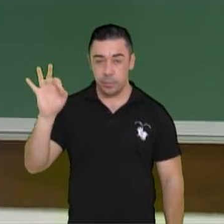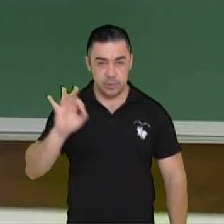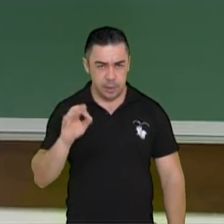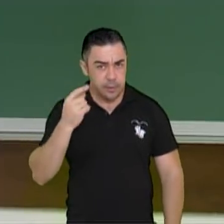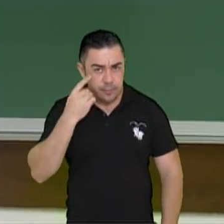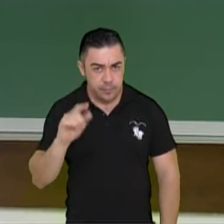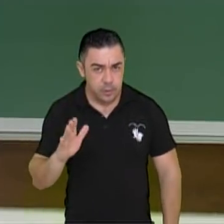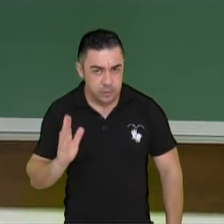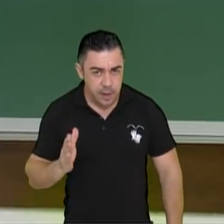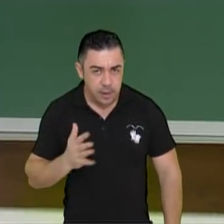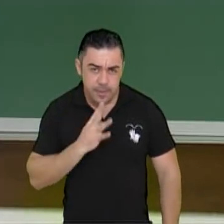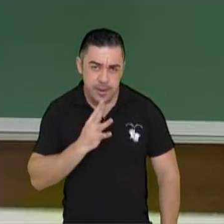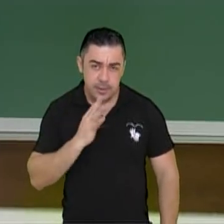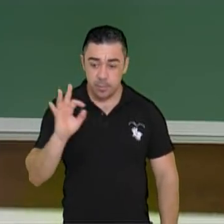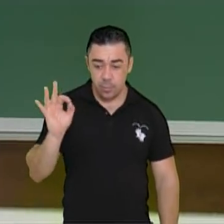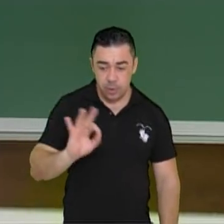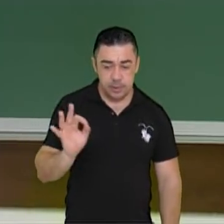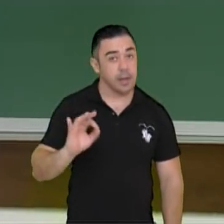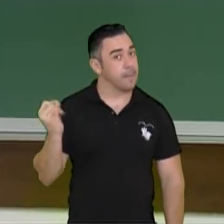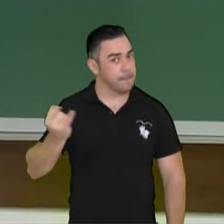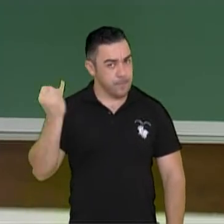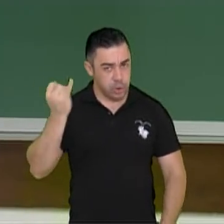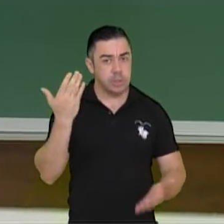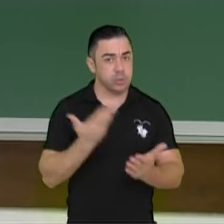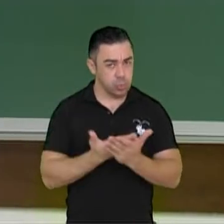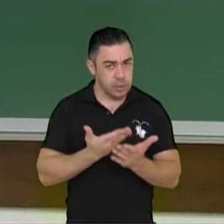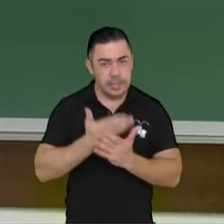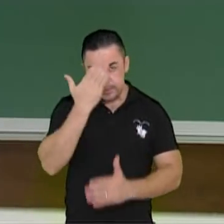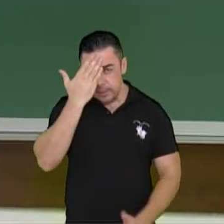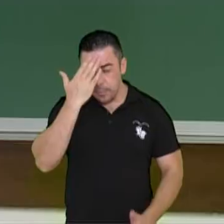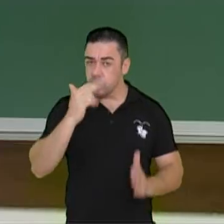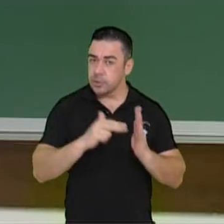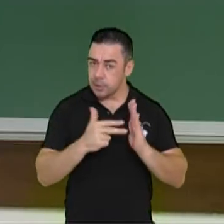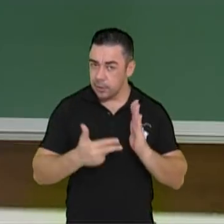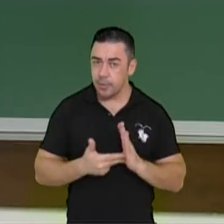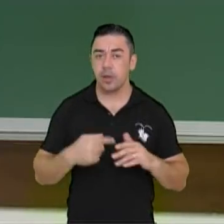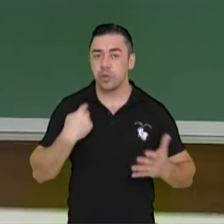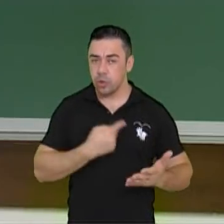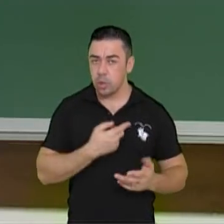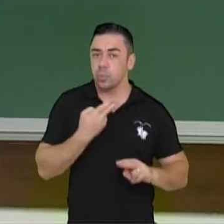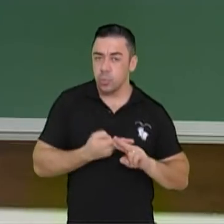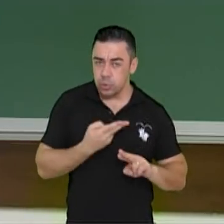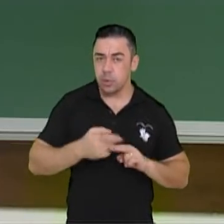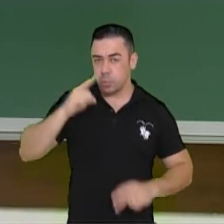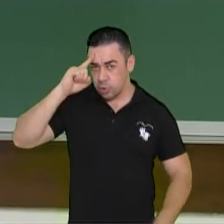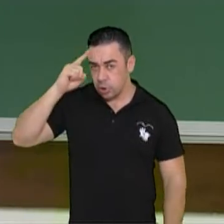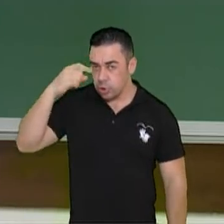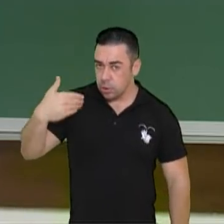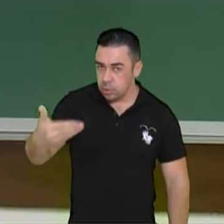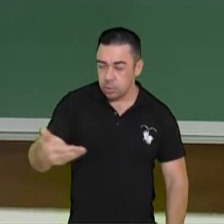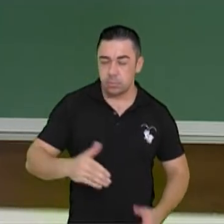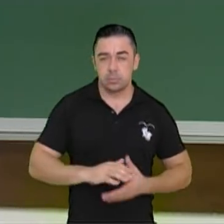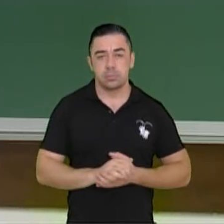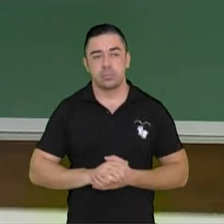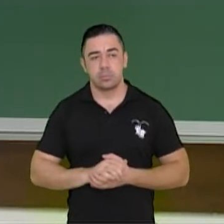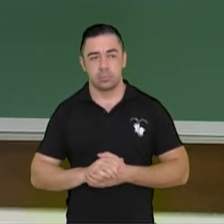né? Então, é muito importante estudar a porcentagem, ela está no nosso dia a dia.